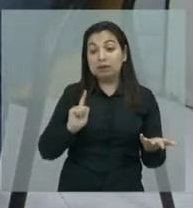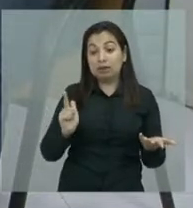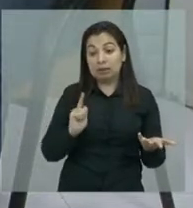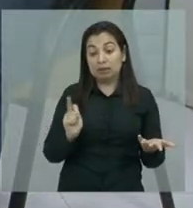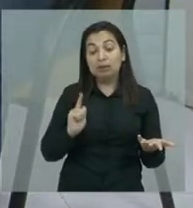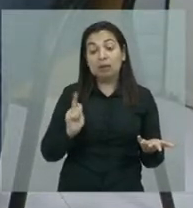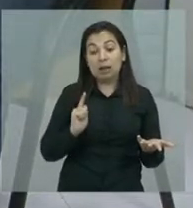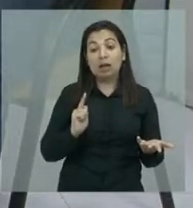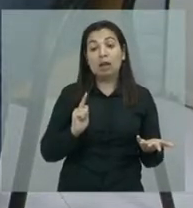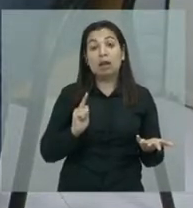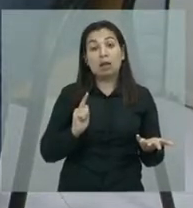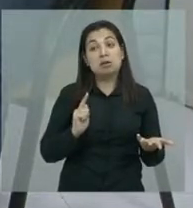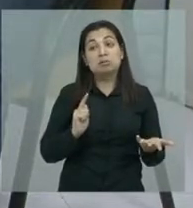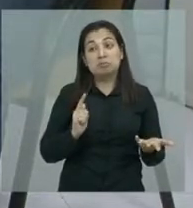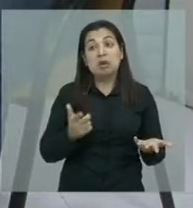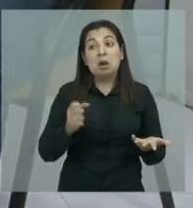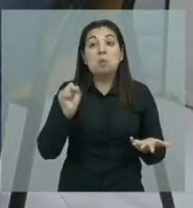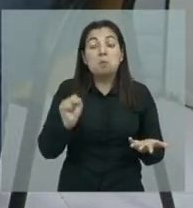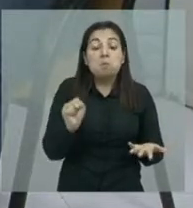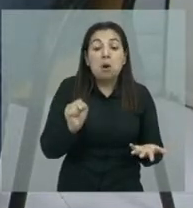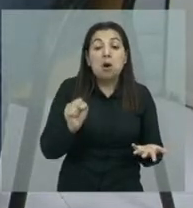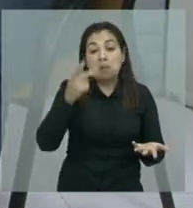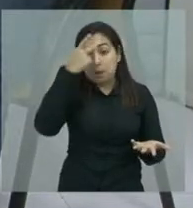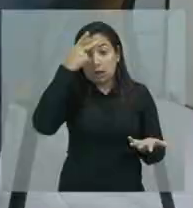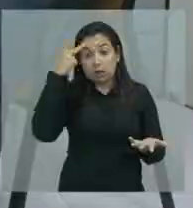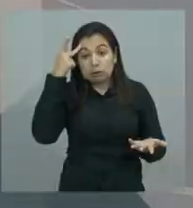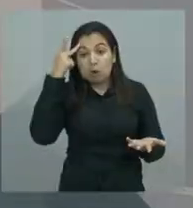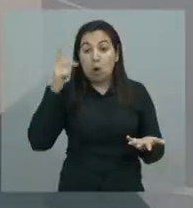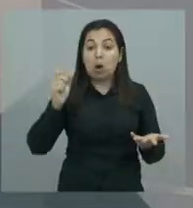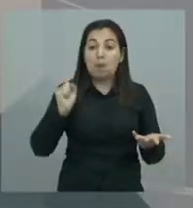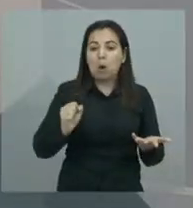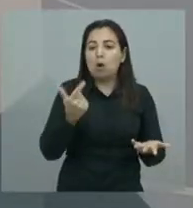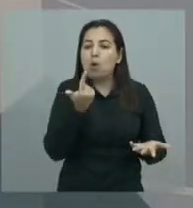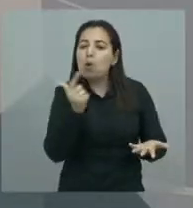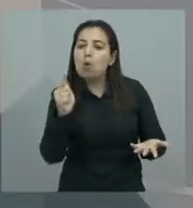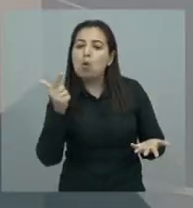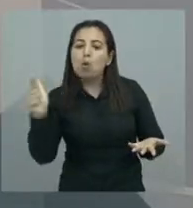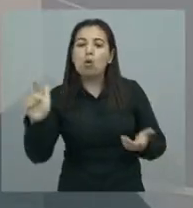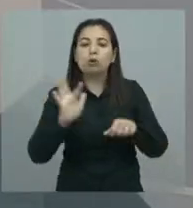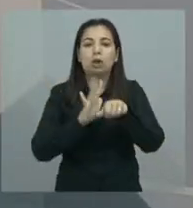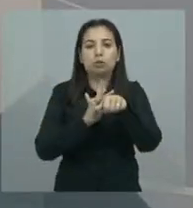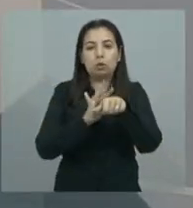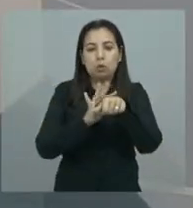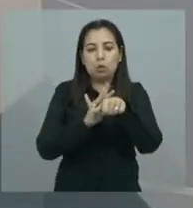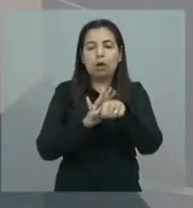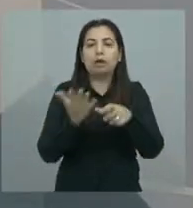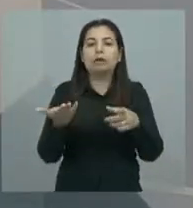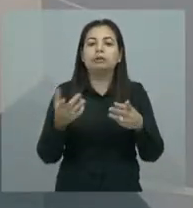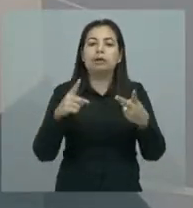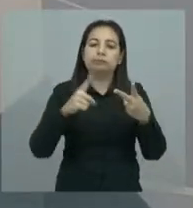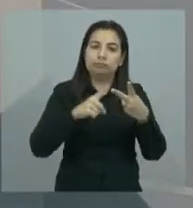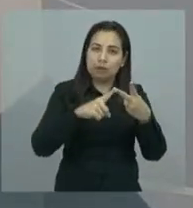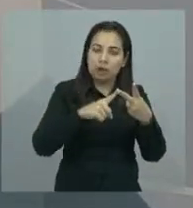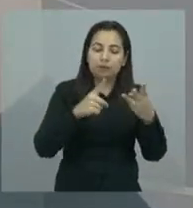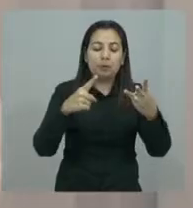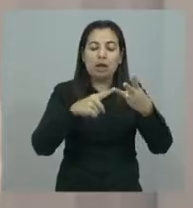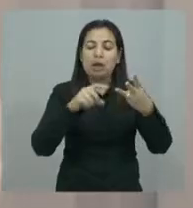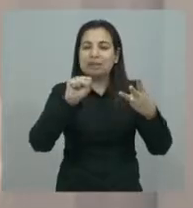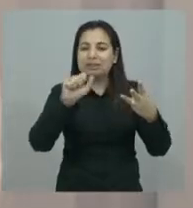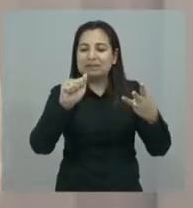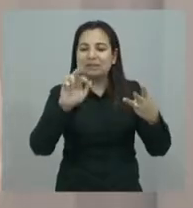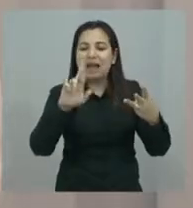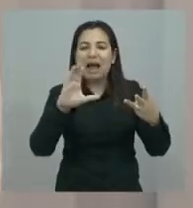esta possibilidade, entendeu? Da pessoa desenvolver outras doenças oportunistas, toxoplasmose,